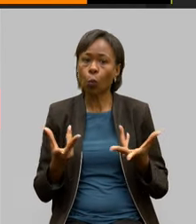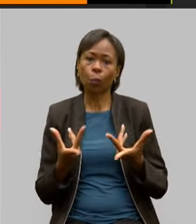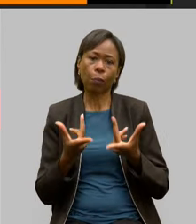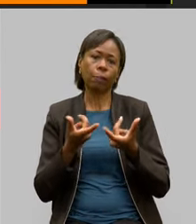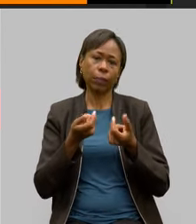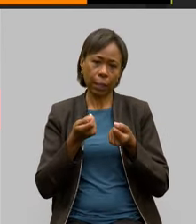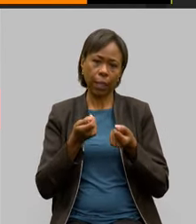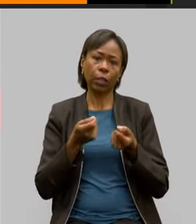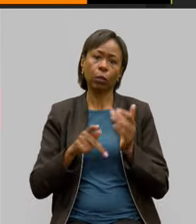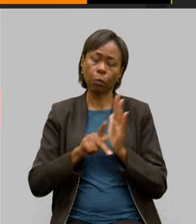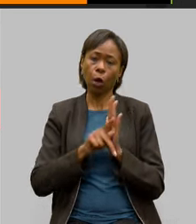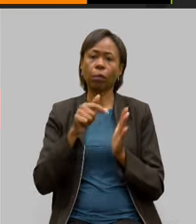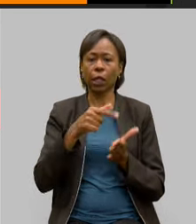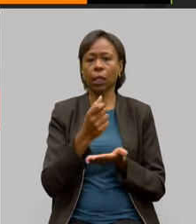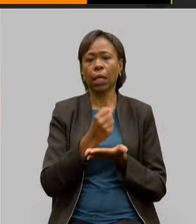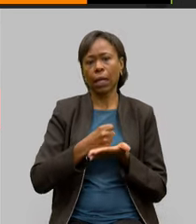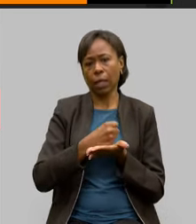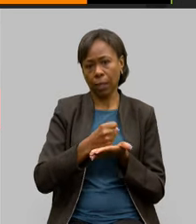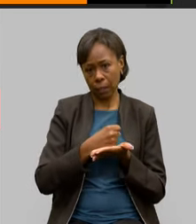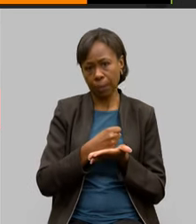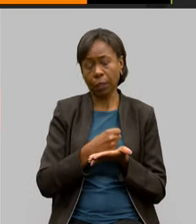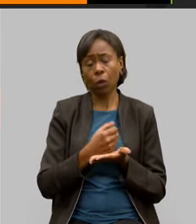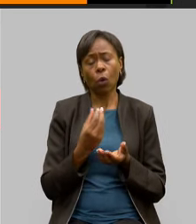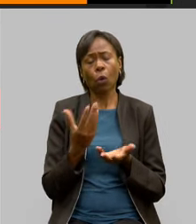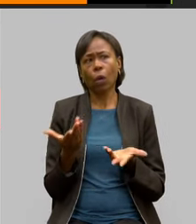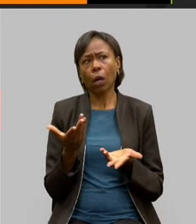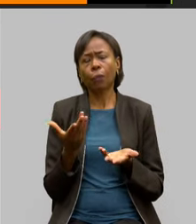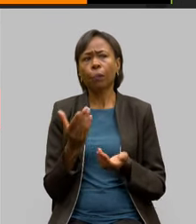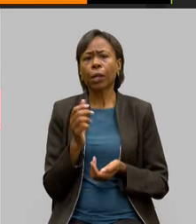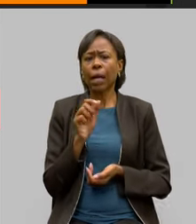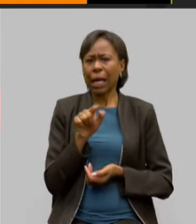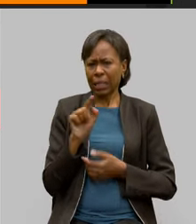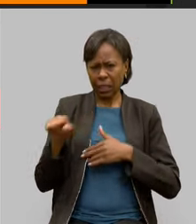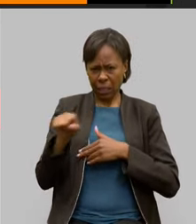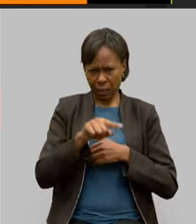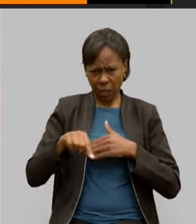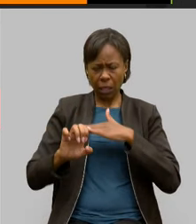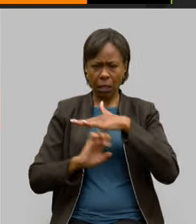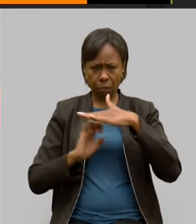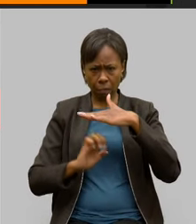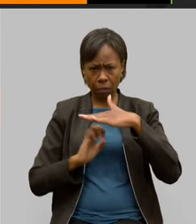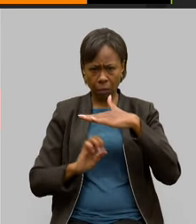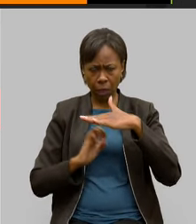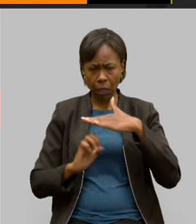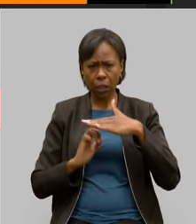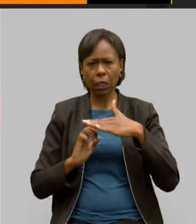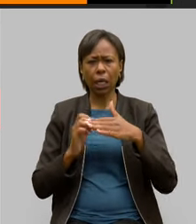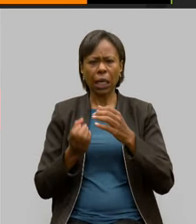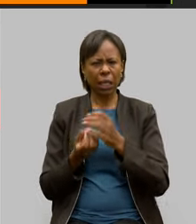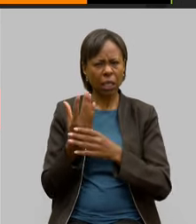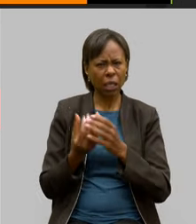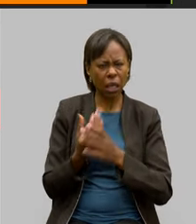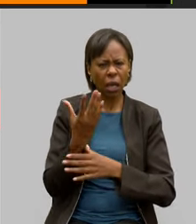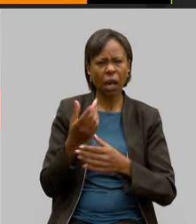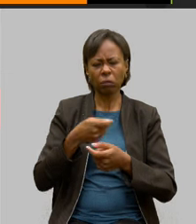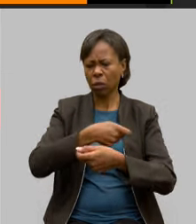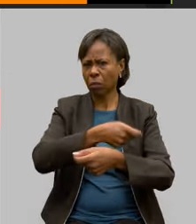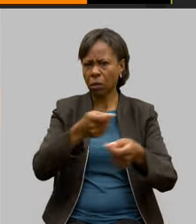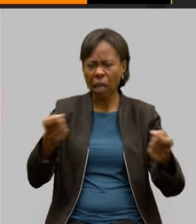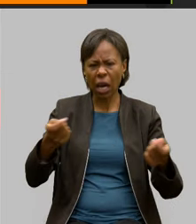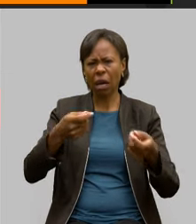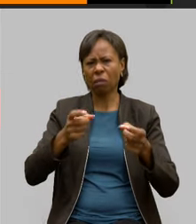qualidade desses medicamentos então com Quando essas empresas elas querem né ou produzir ou distribuir ou